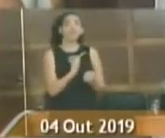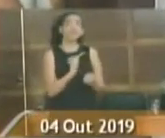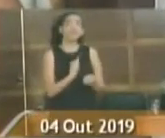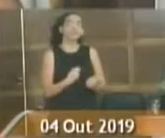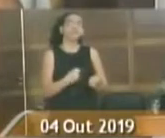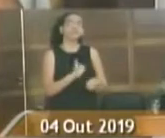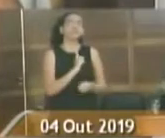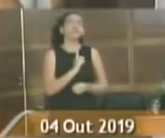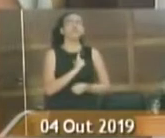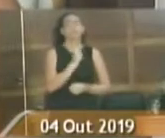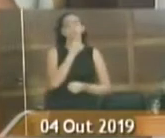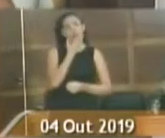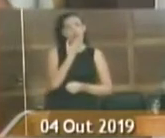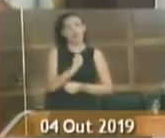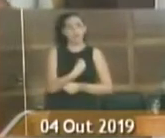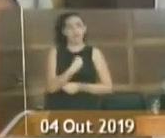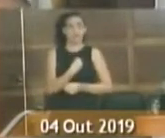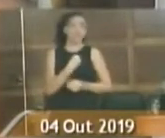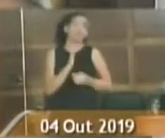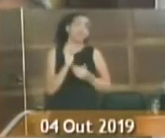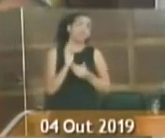tenham uma qualidade de vida mínima.